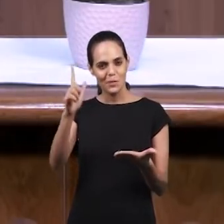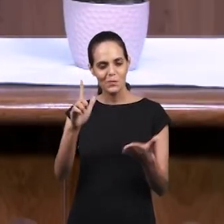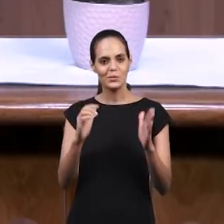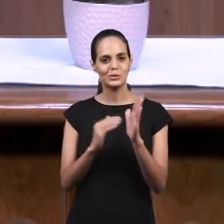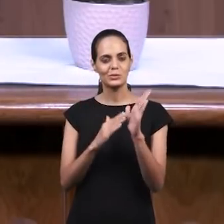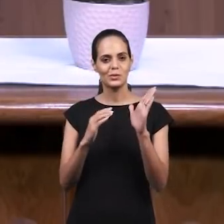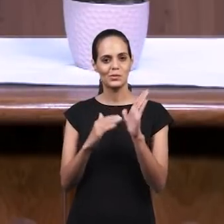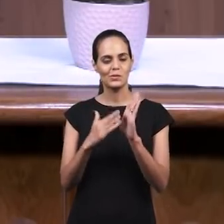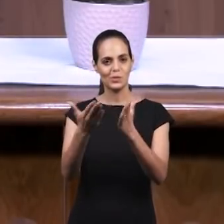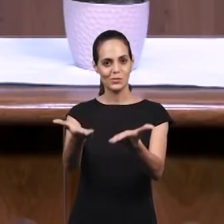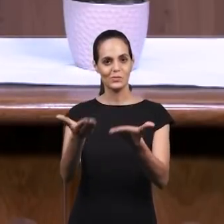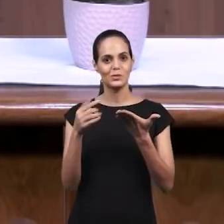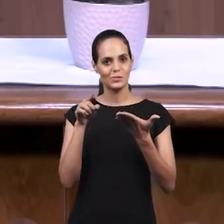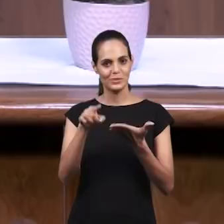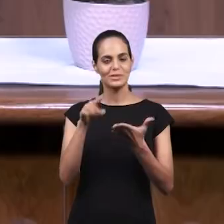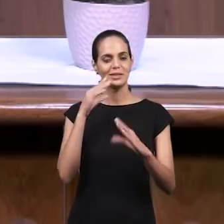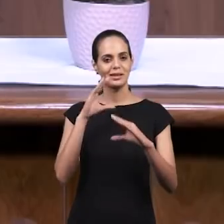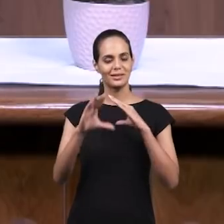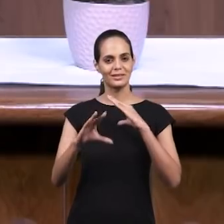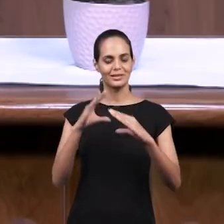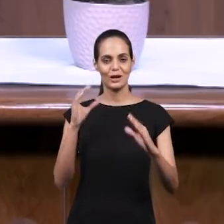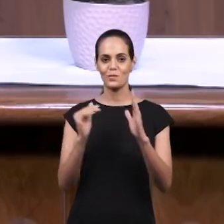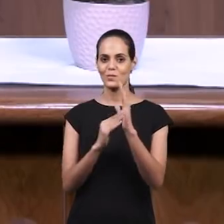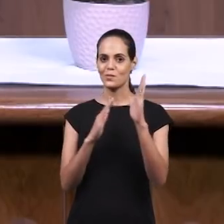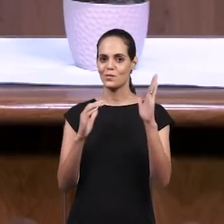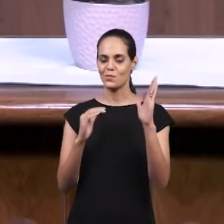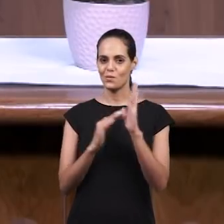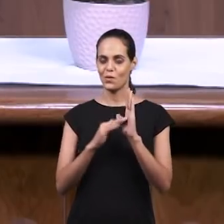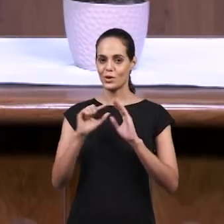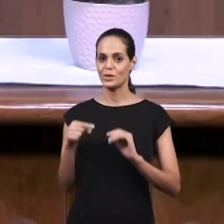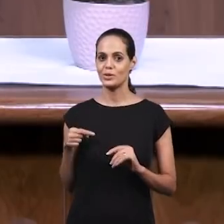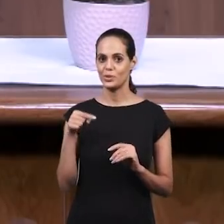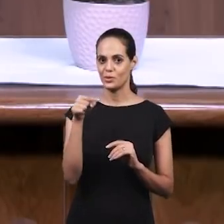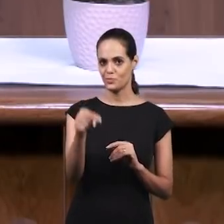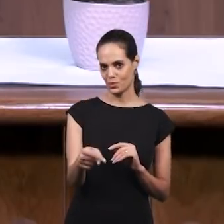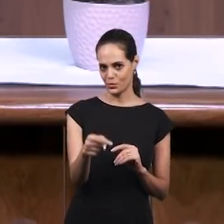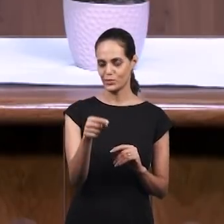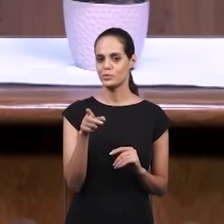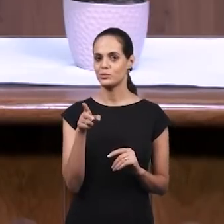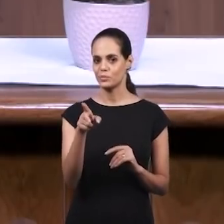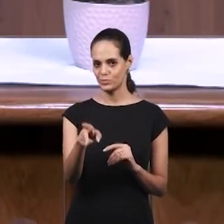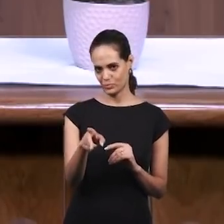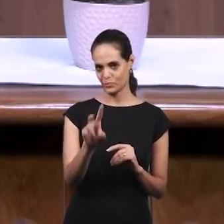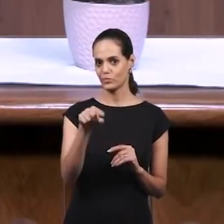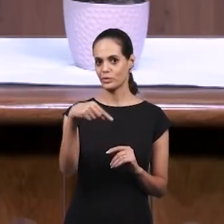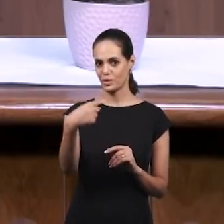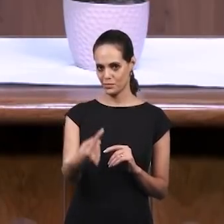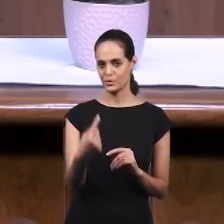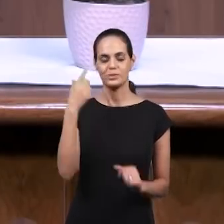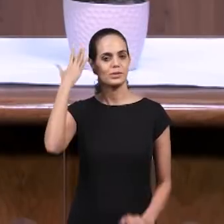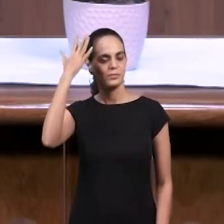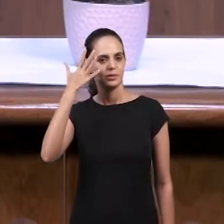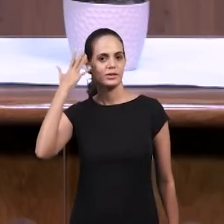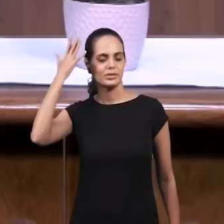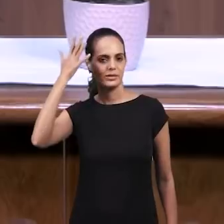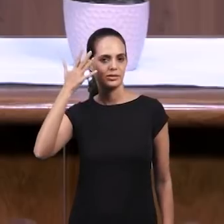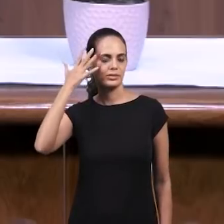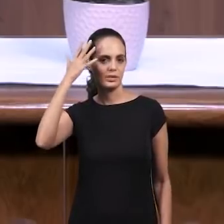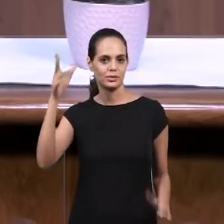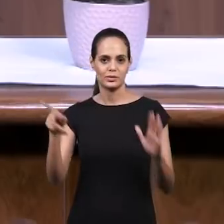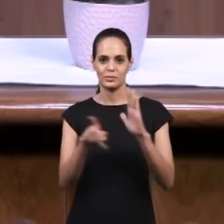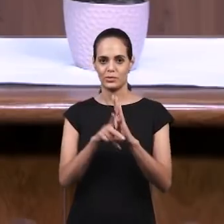desse louvor, a cantá-lo. Nós vamos adorar a Deus com mais um louvor e na sequência deste louvor, você então irá assistir